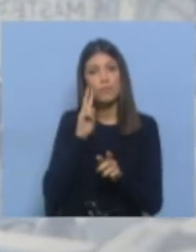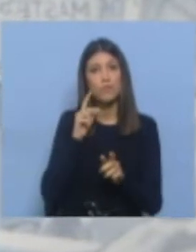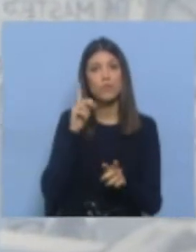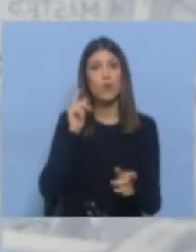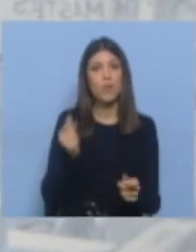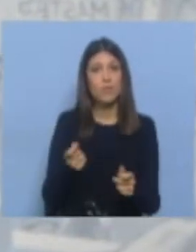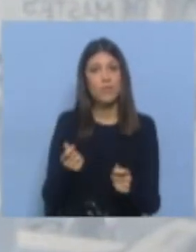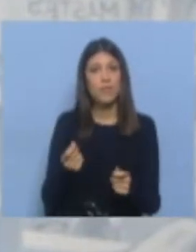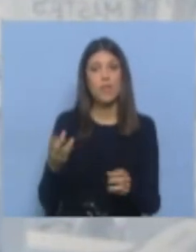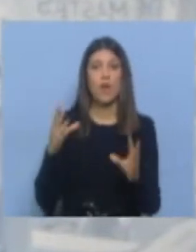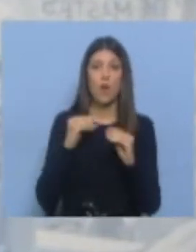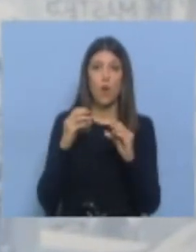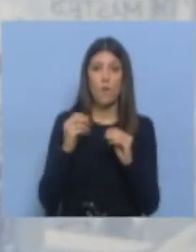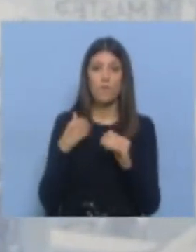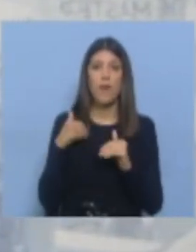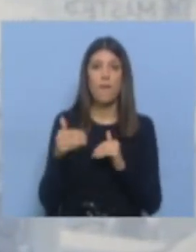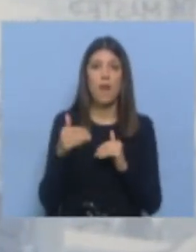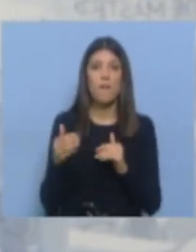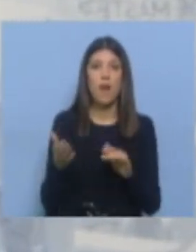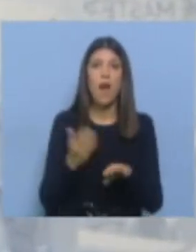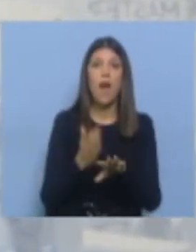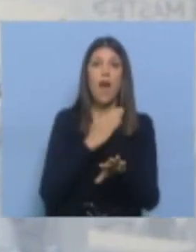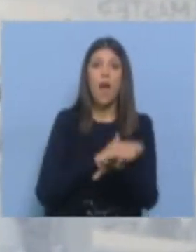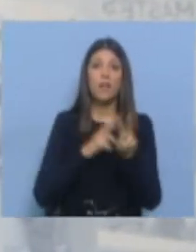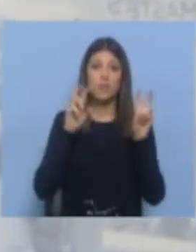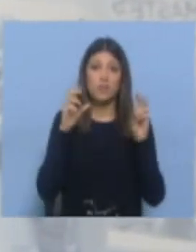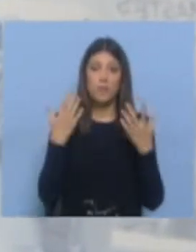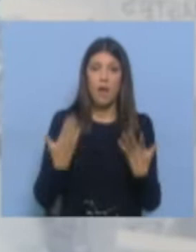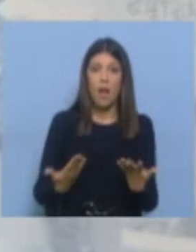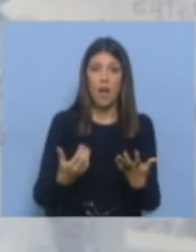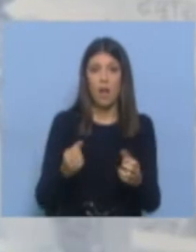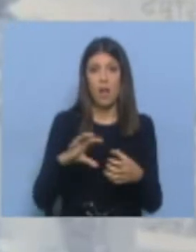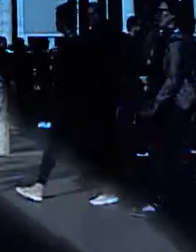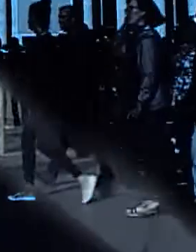dentro de minutos. Antes, ficamos ainda com os temas da atualidade religiosa.